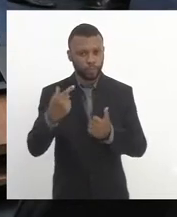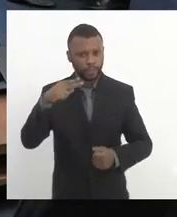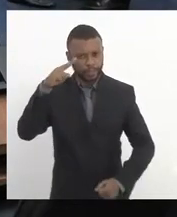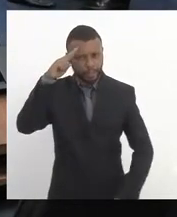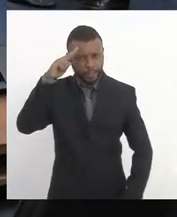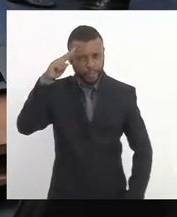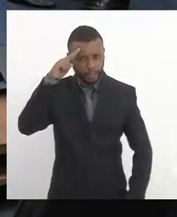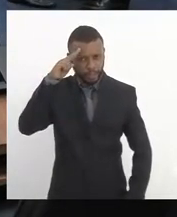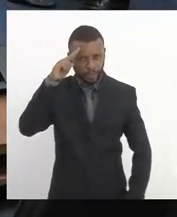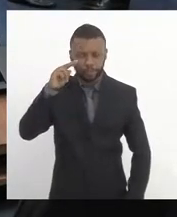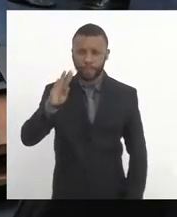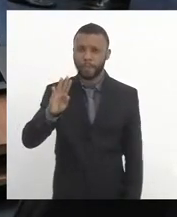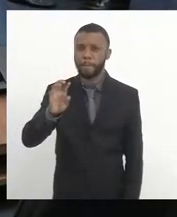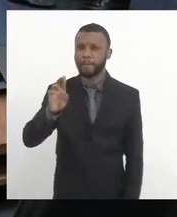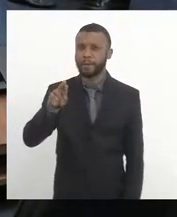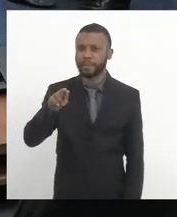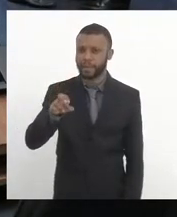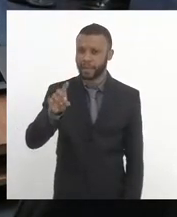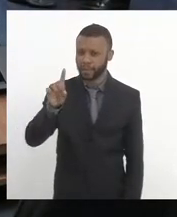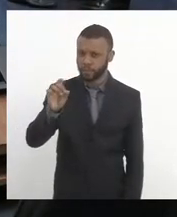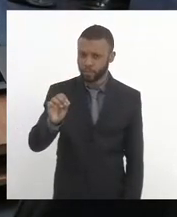sub?